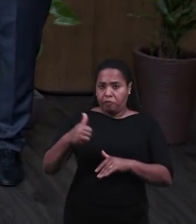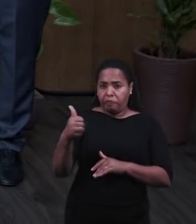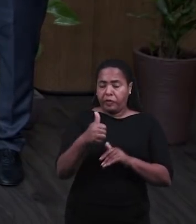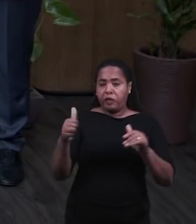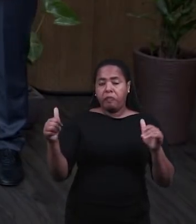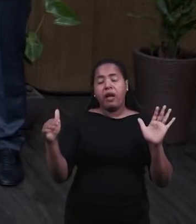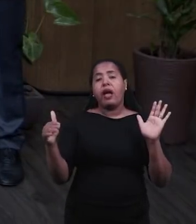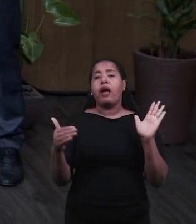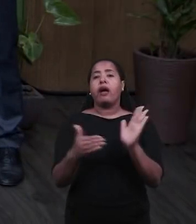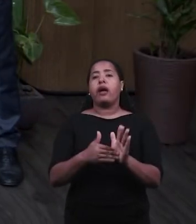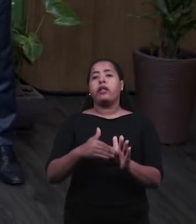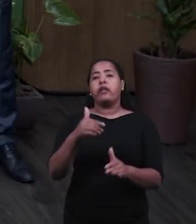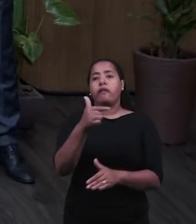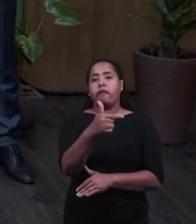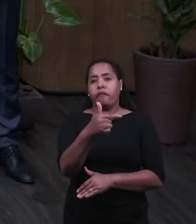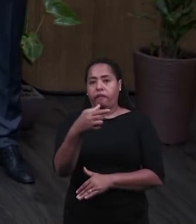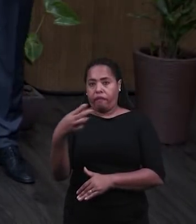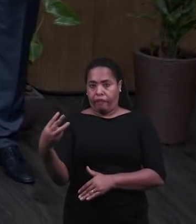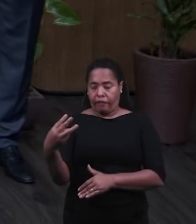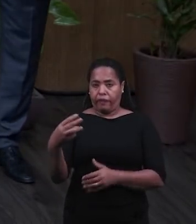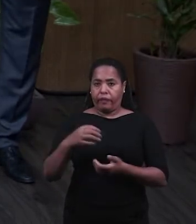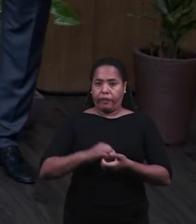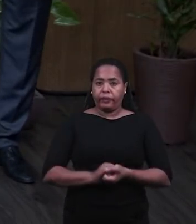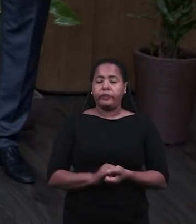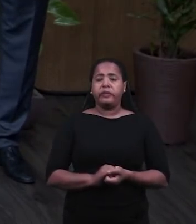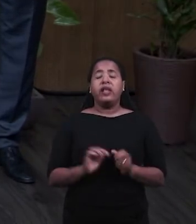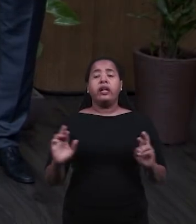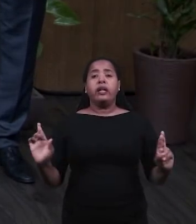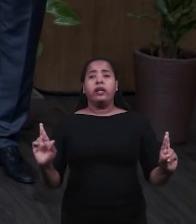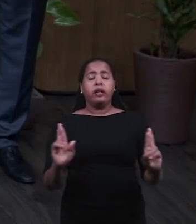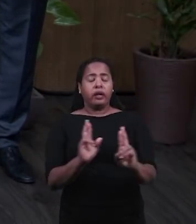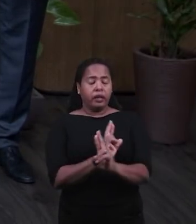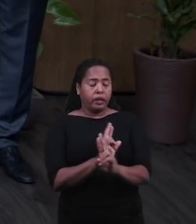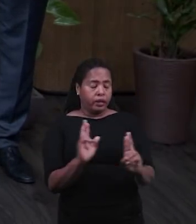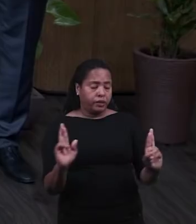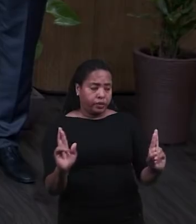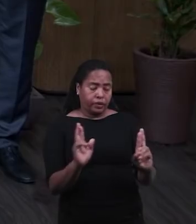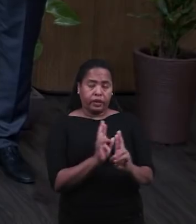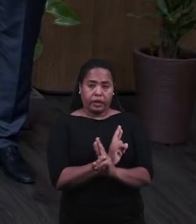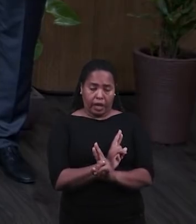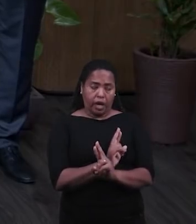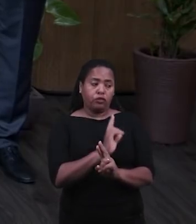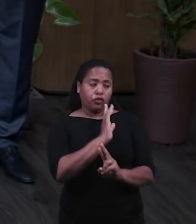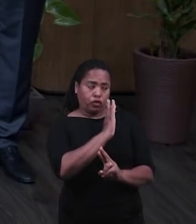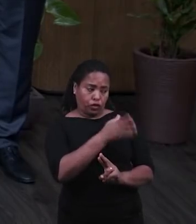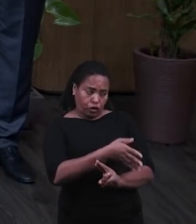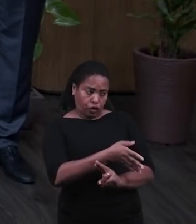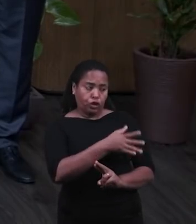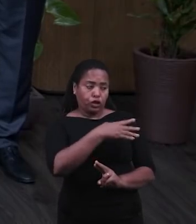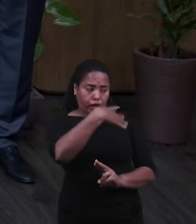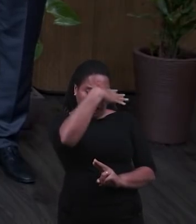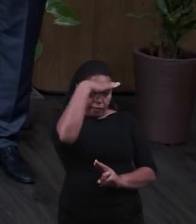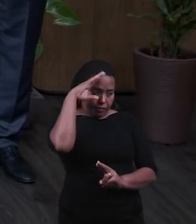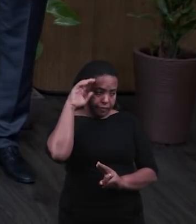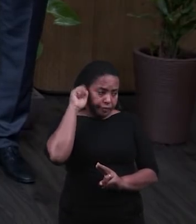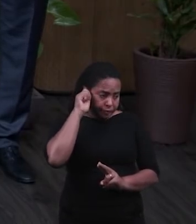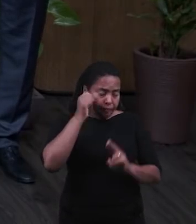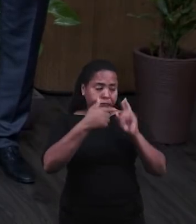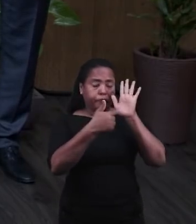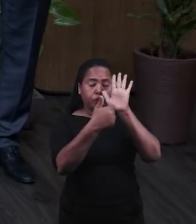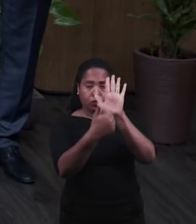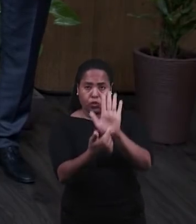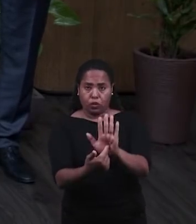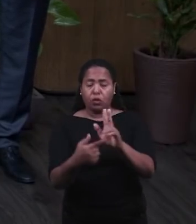verso 23. A respeito do que você mencionou, Sérgio,